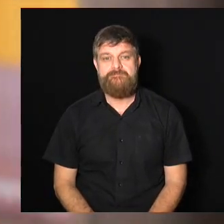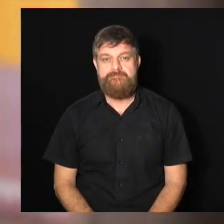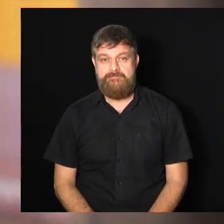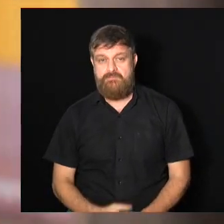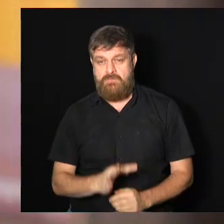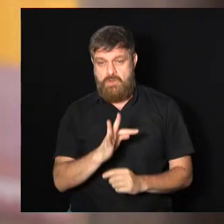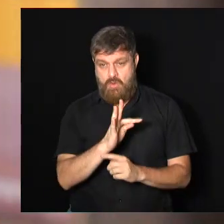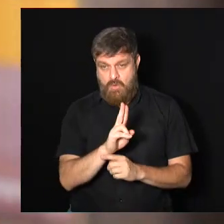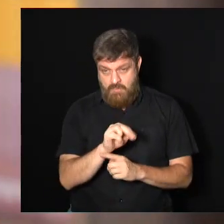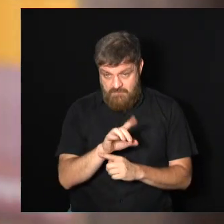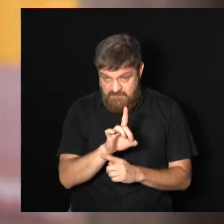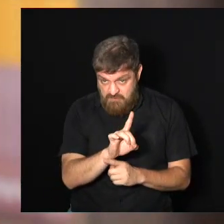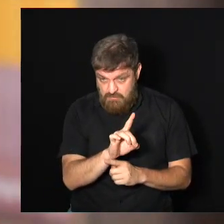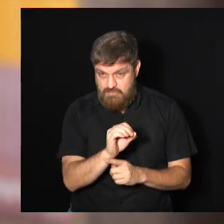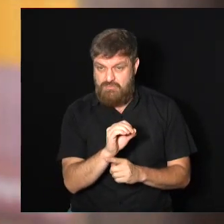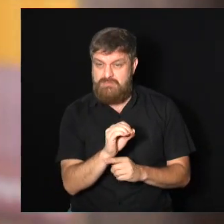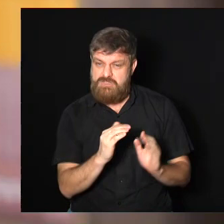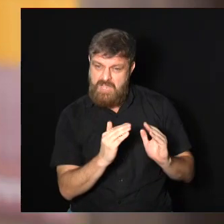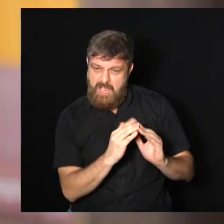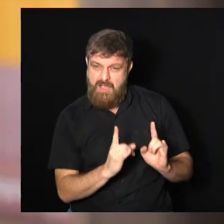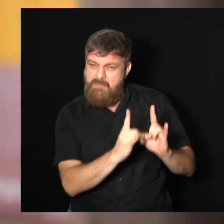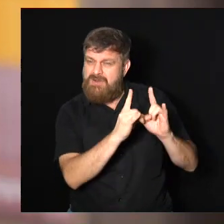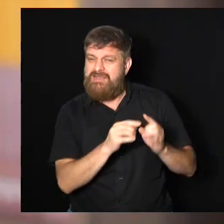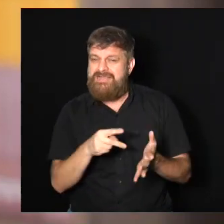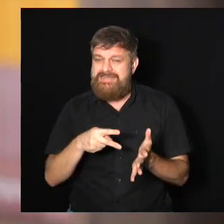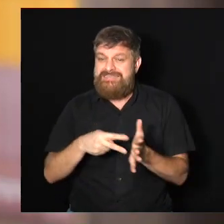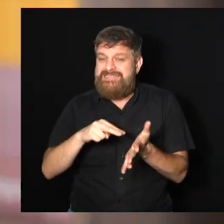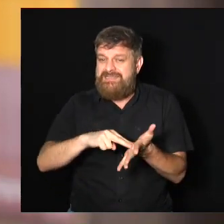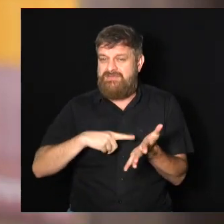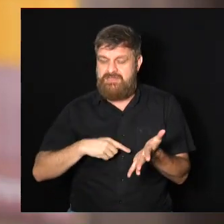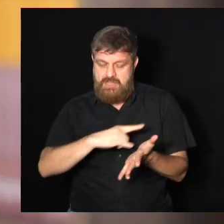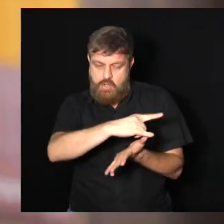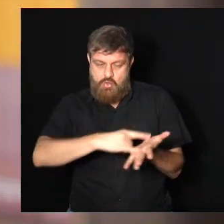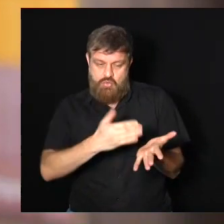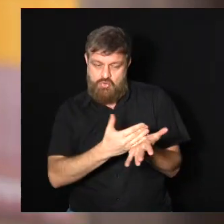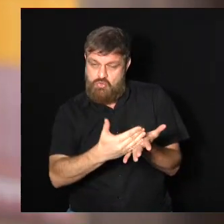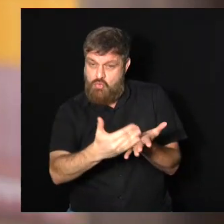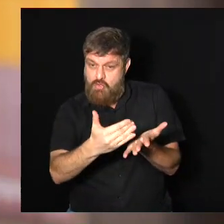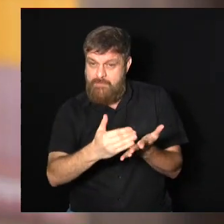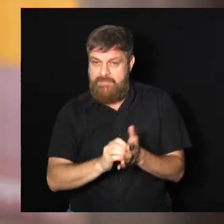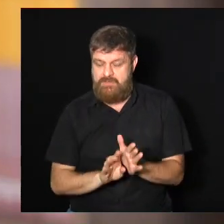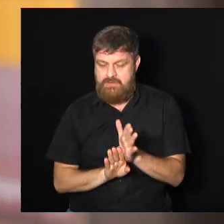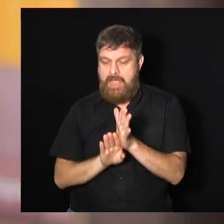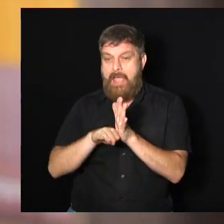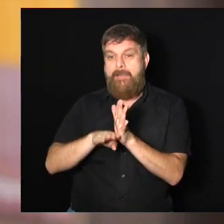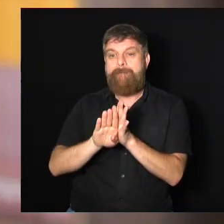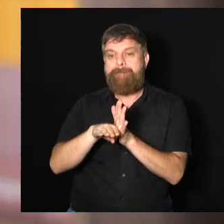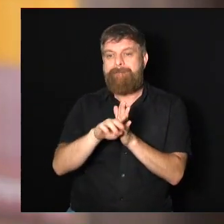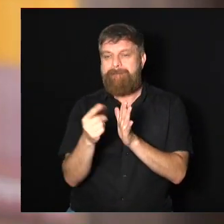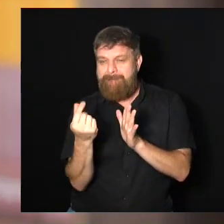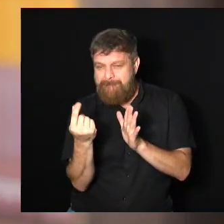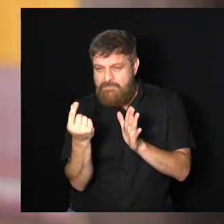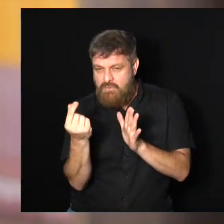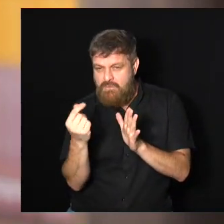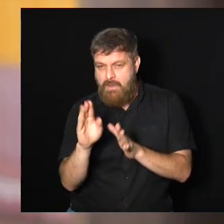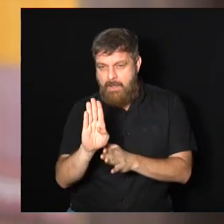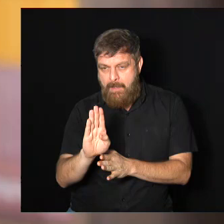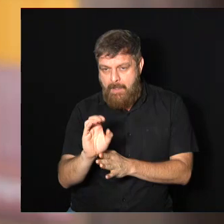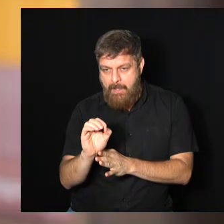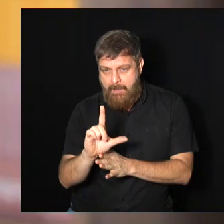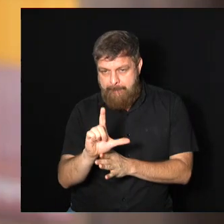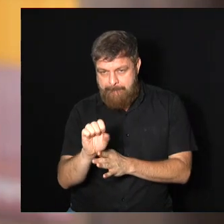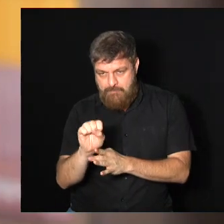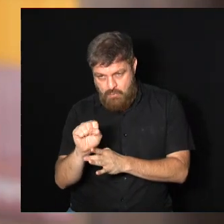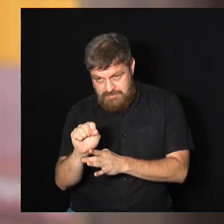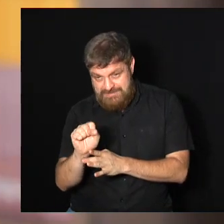Fundo imobiliário nada mais é do que uma cota de uma ação que ela é negociada em bolsa de valores em que você se torna sócio de um imóvel. Pode ser desde